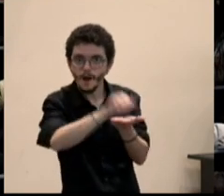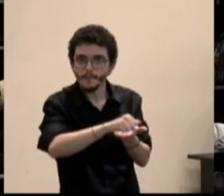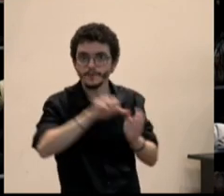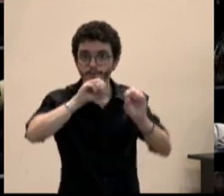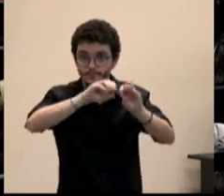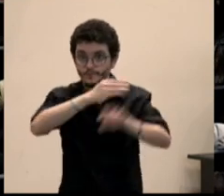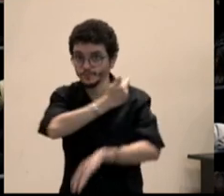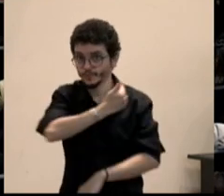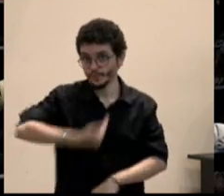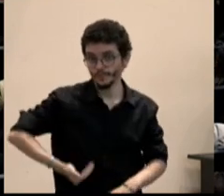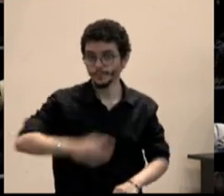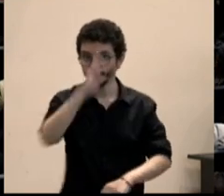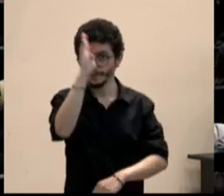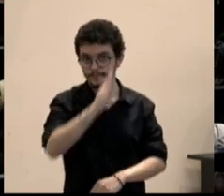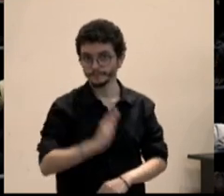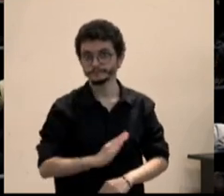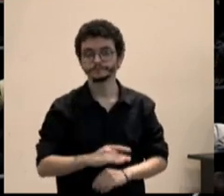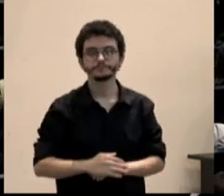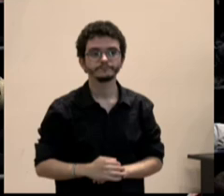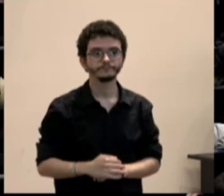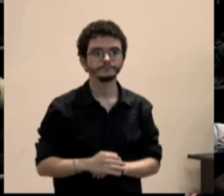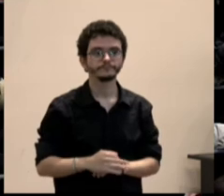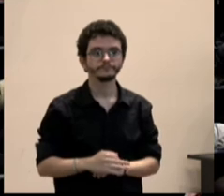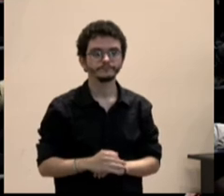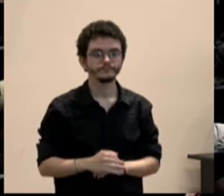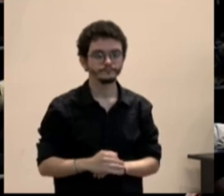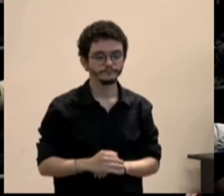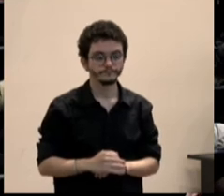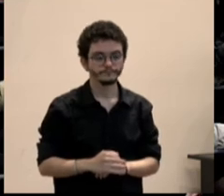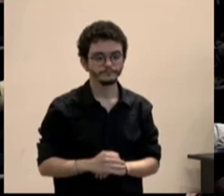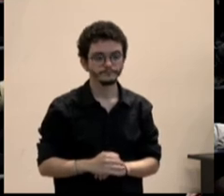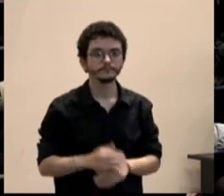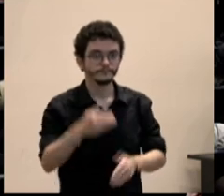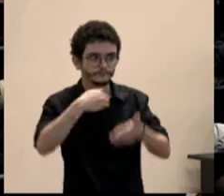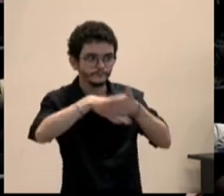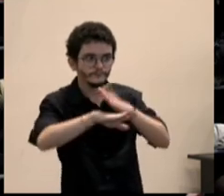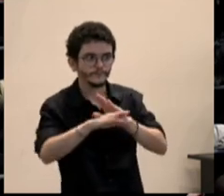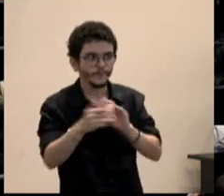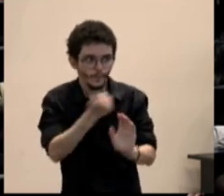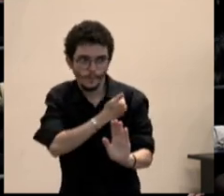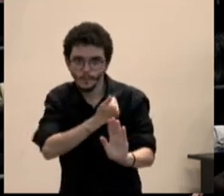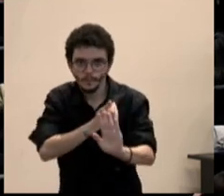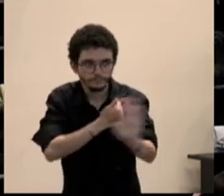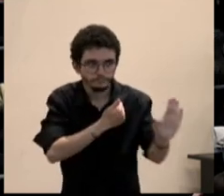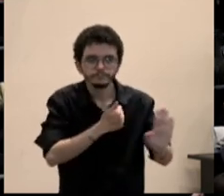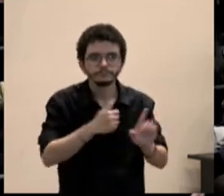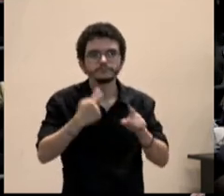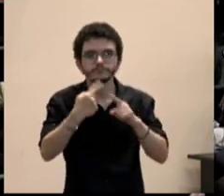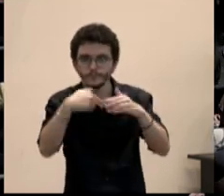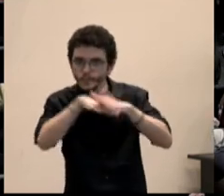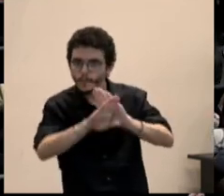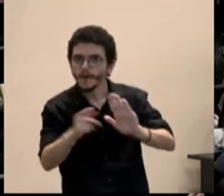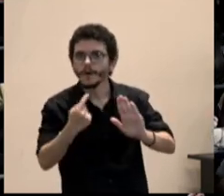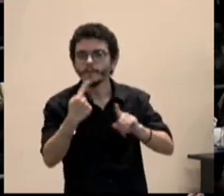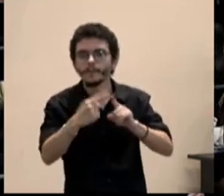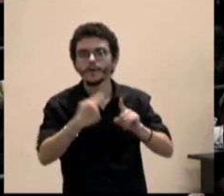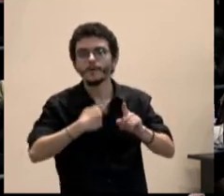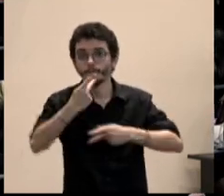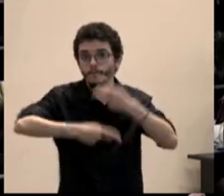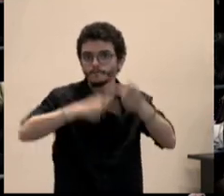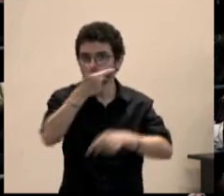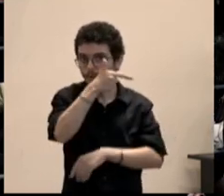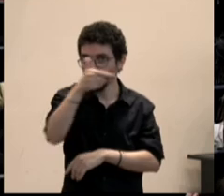Brasil. Então, guardem esses números aí, eu vou falar um monte de outros números e vou sempre fazer referência a esse